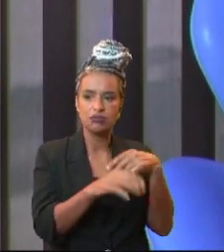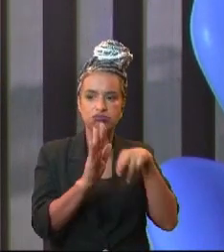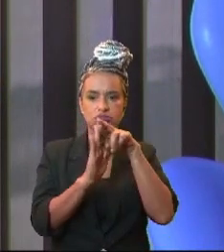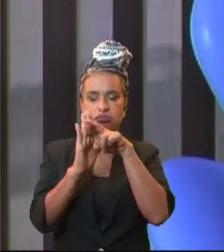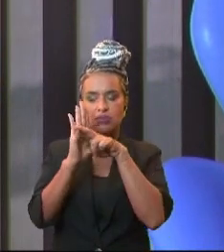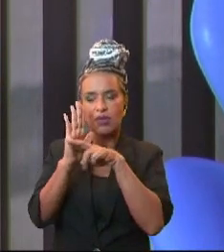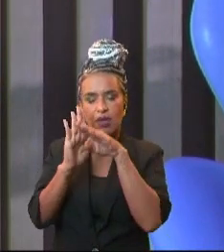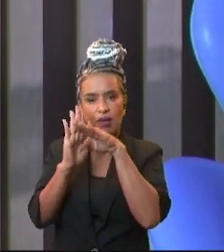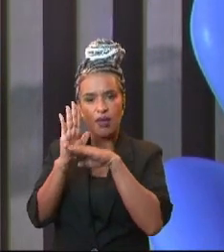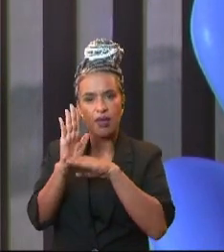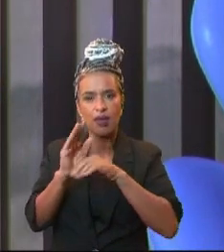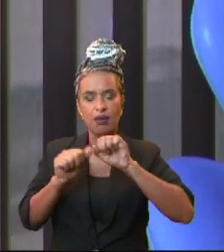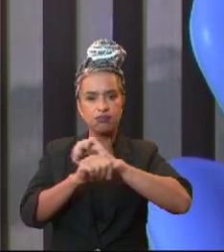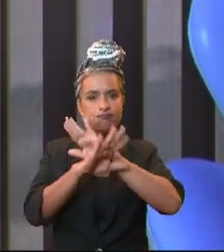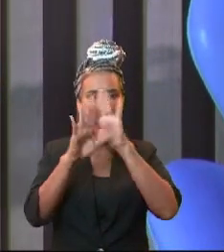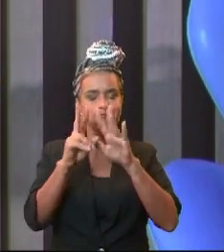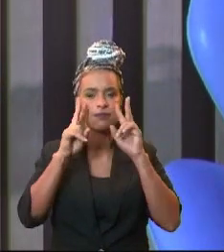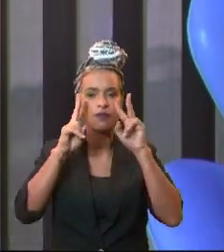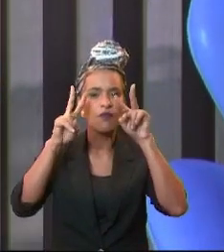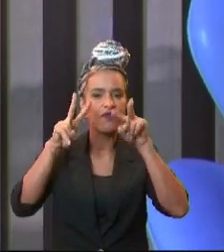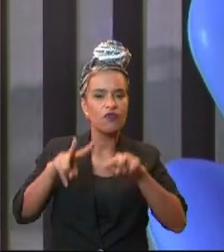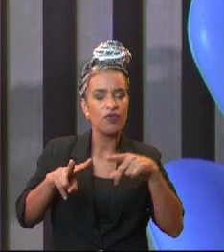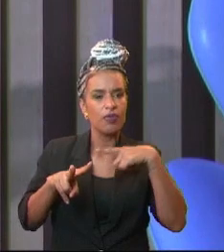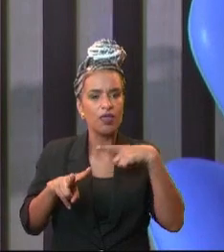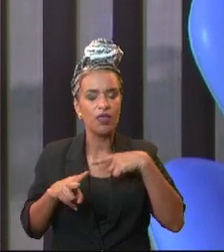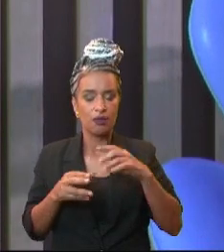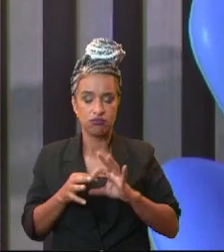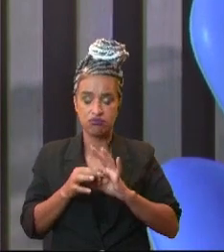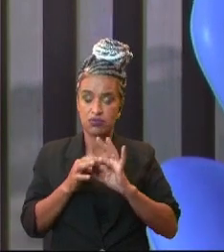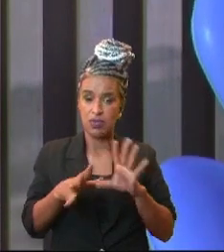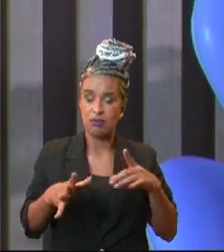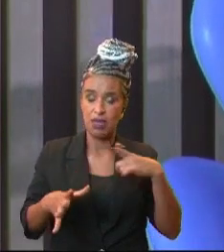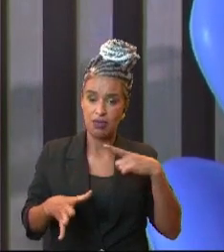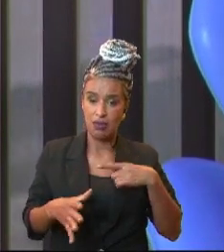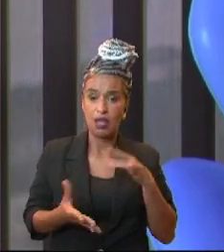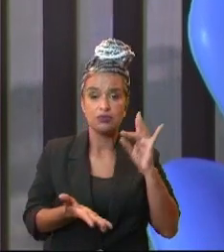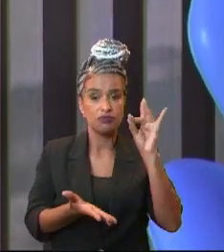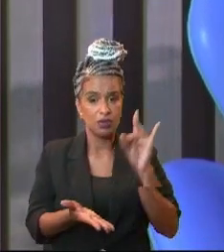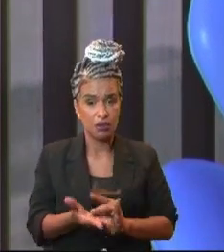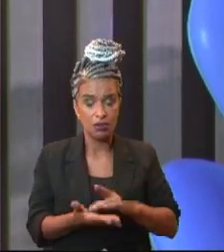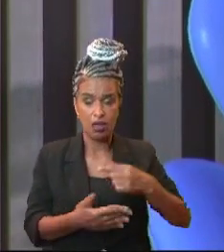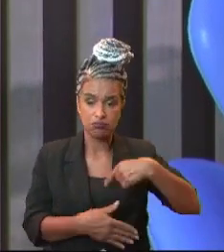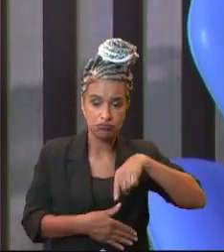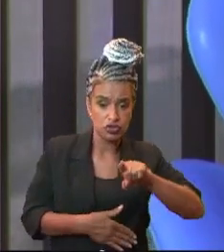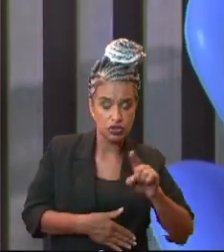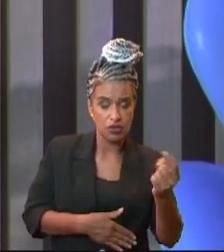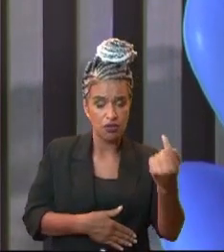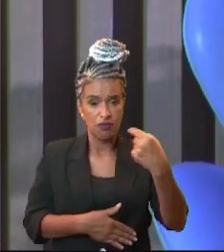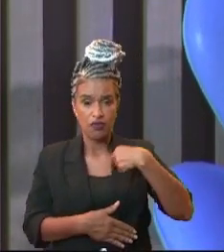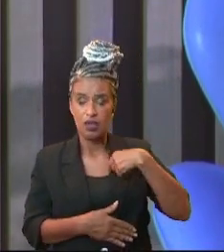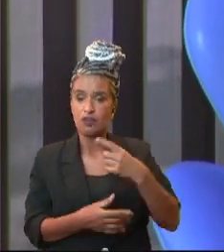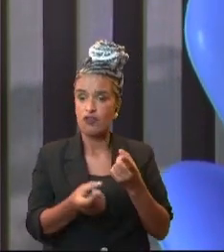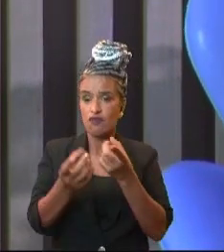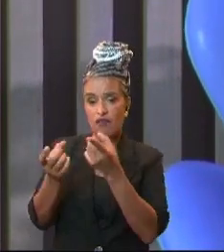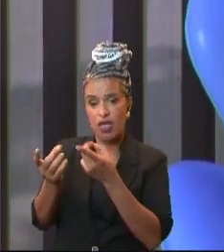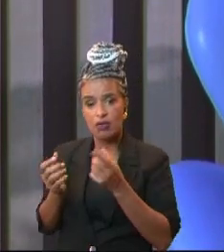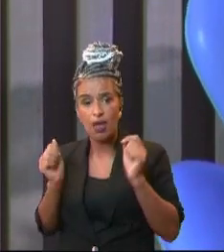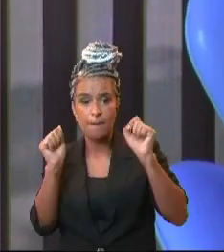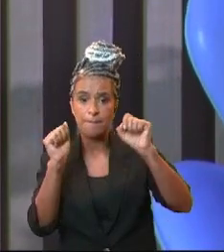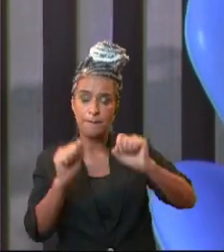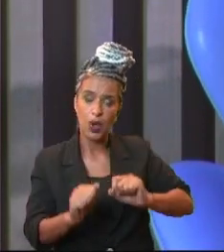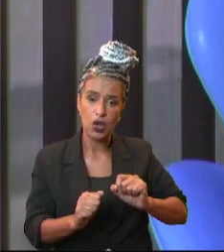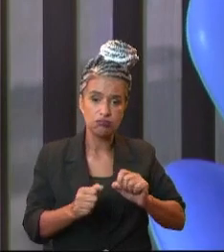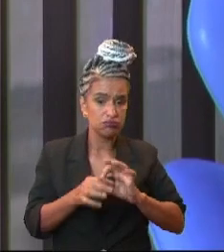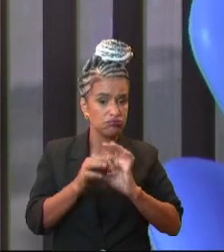um interesse claro nisso, onde a liberdade de navegação seja respeitada, a liberdade de comércio, o